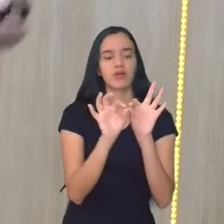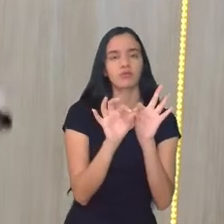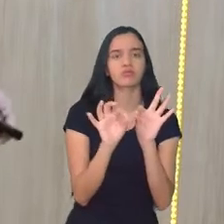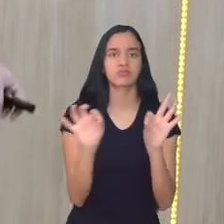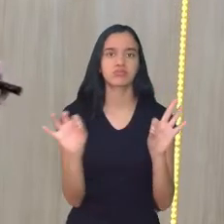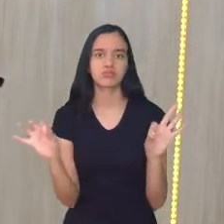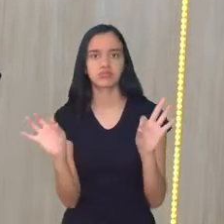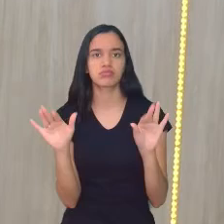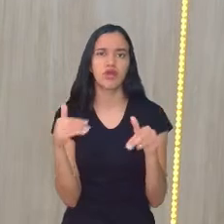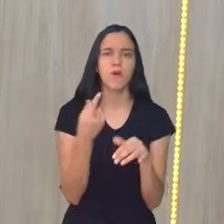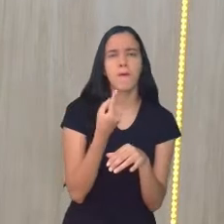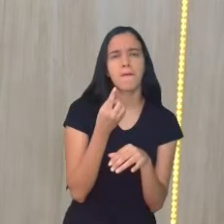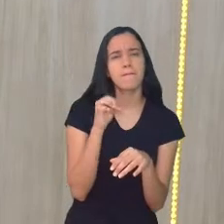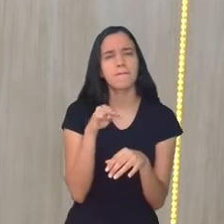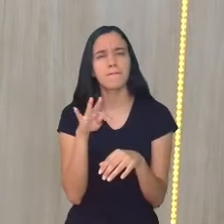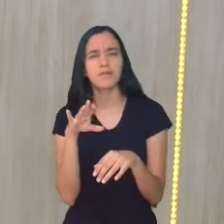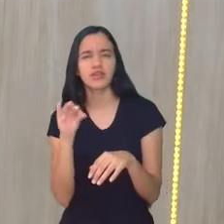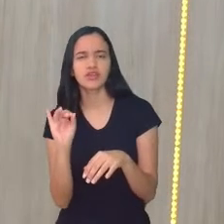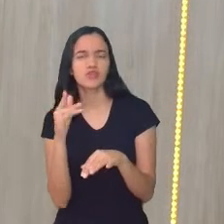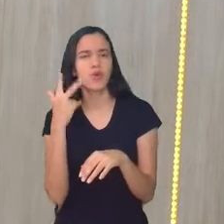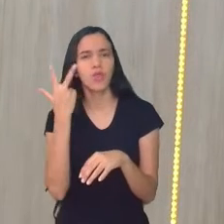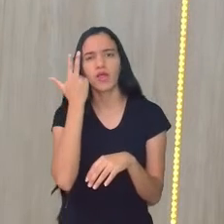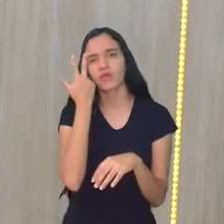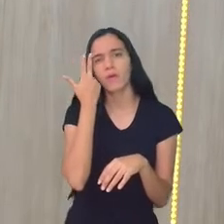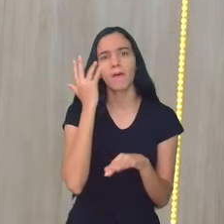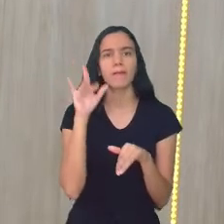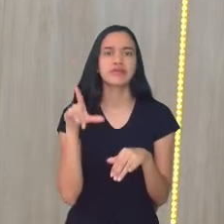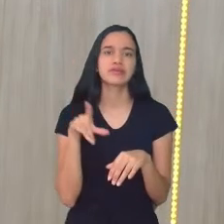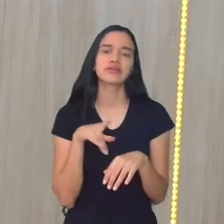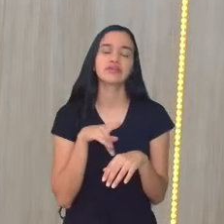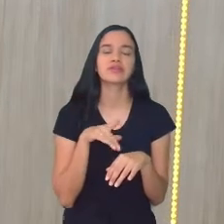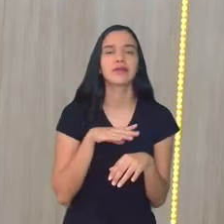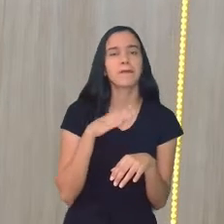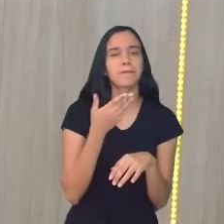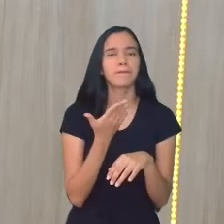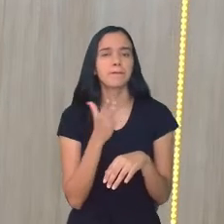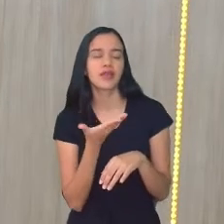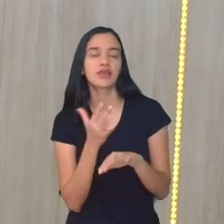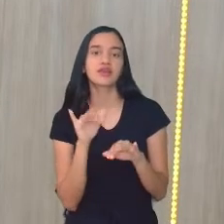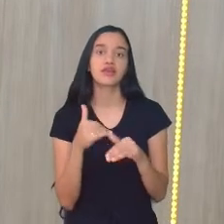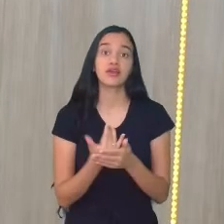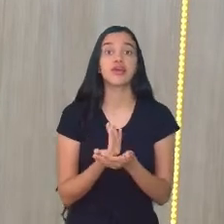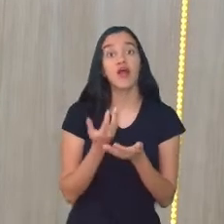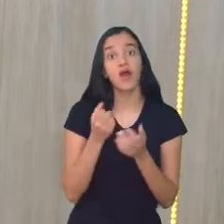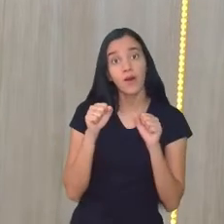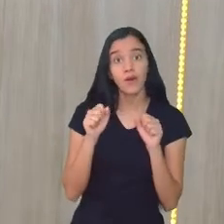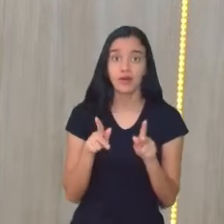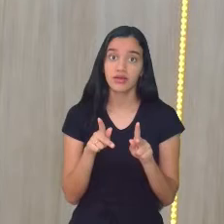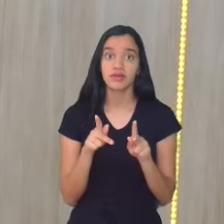ali dentro de 1 metro, aquelas fitas normalmente têm 1 metro, 1,5 metro no máximo. Tá, gente?